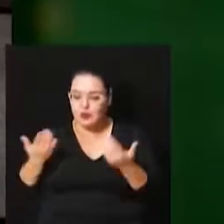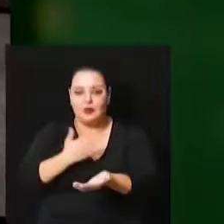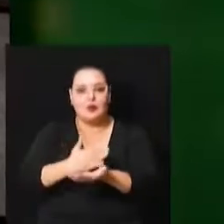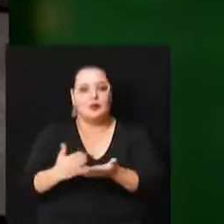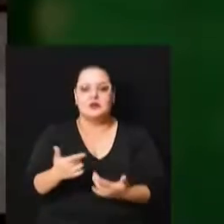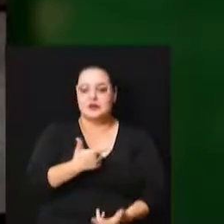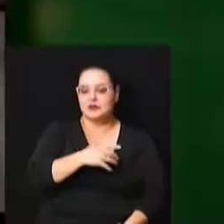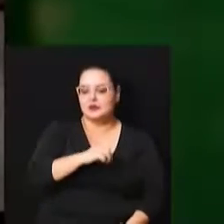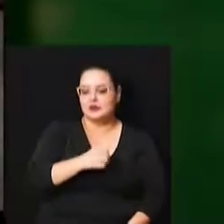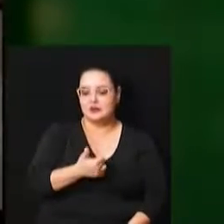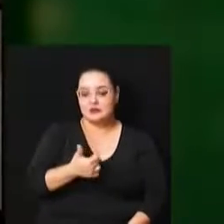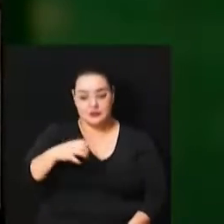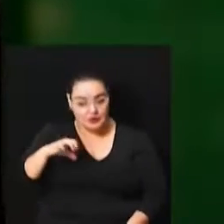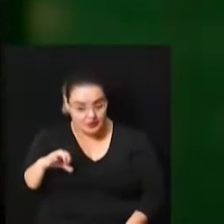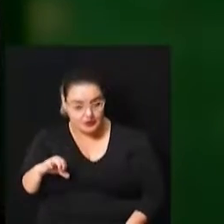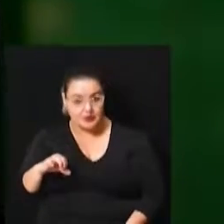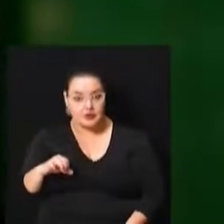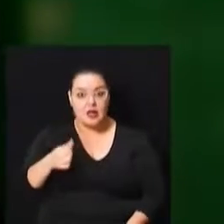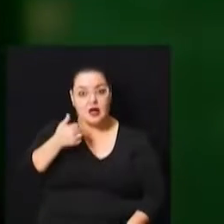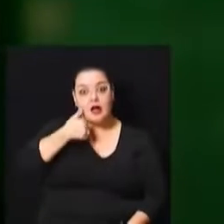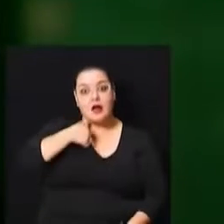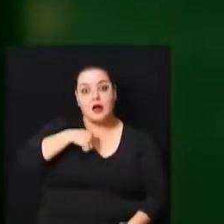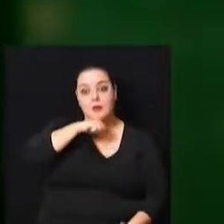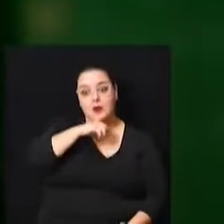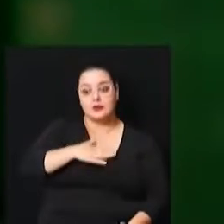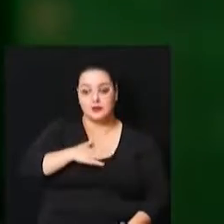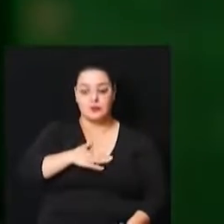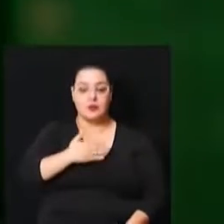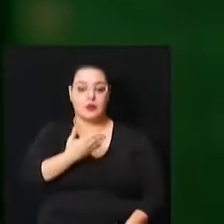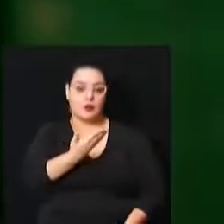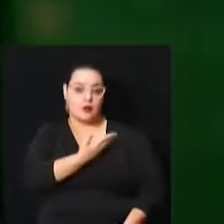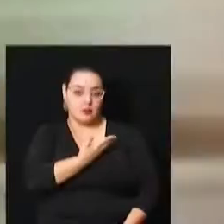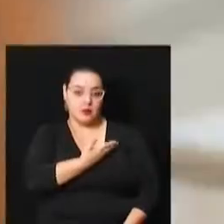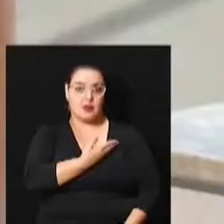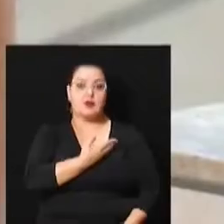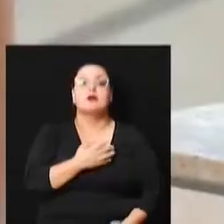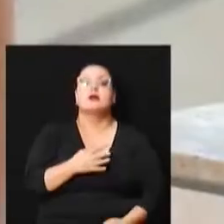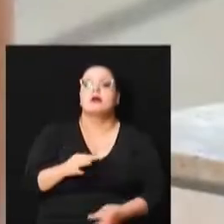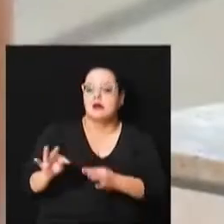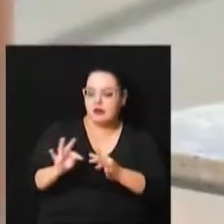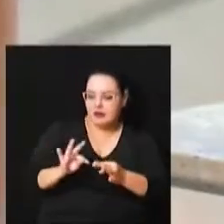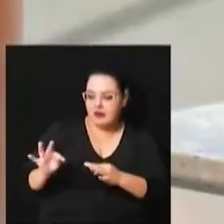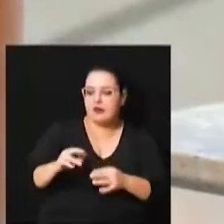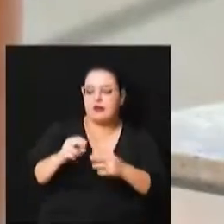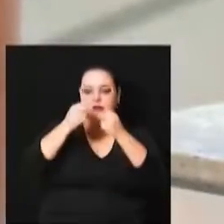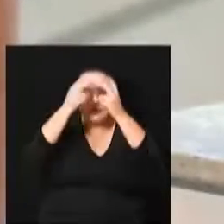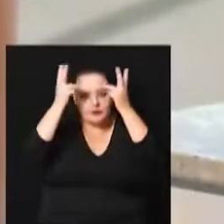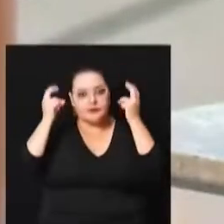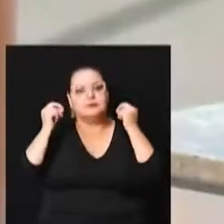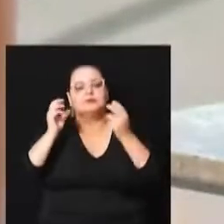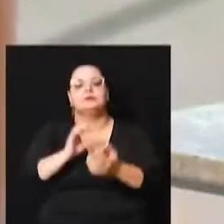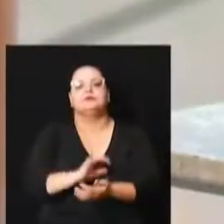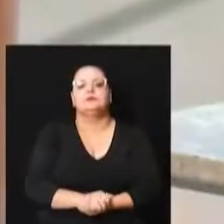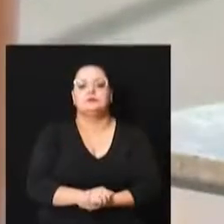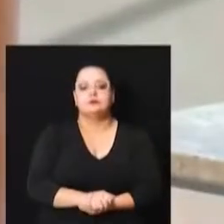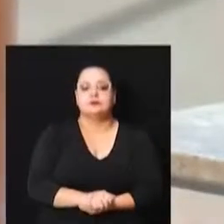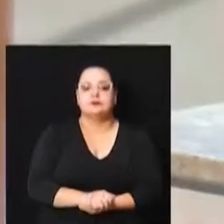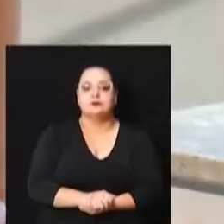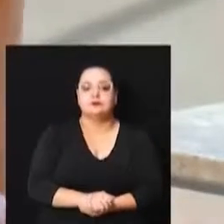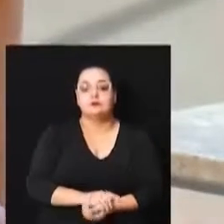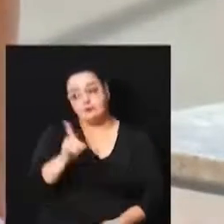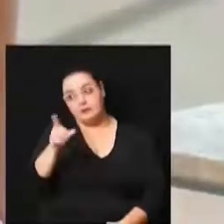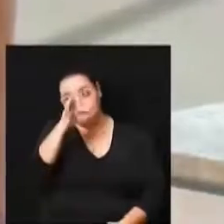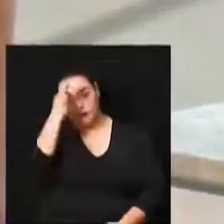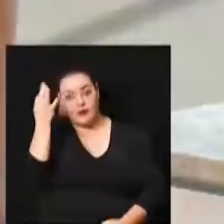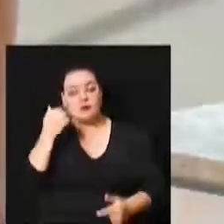lá em 2019. A mãe do meu melhor amigo, que também é técnica de enfermagem, estava indo para a